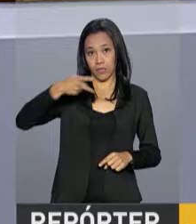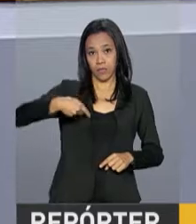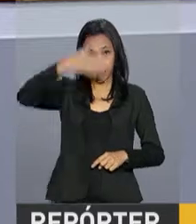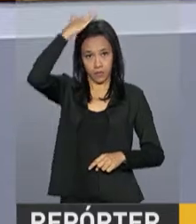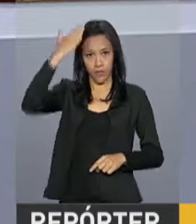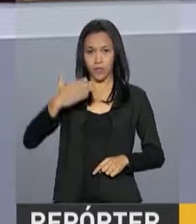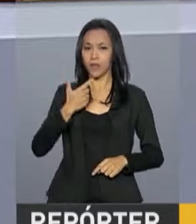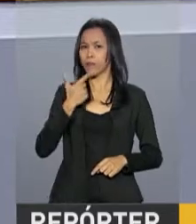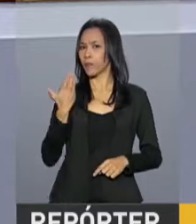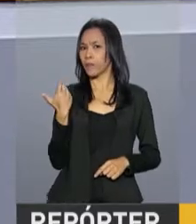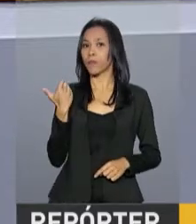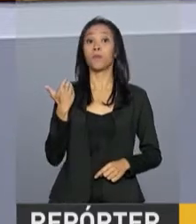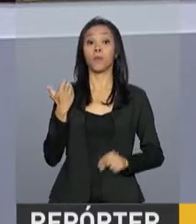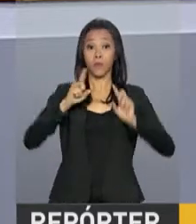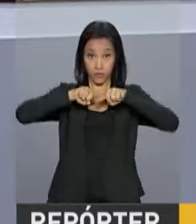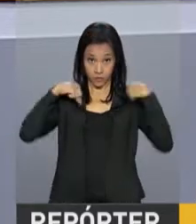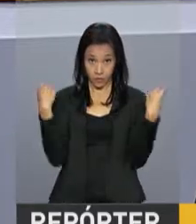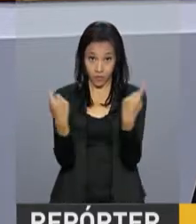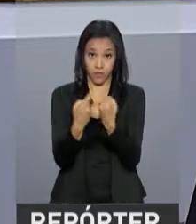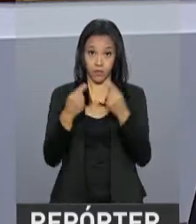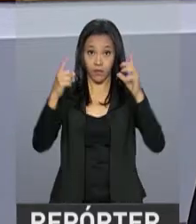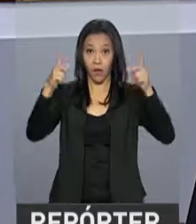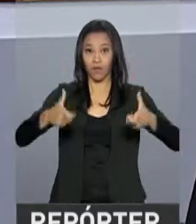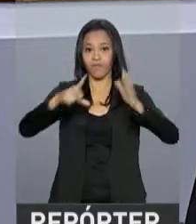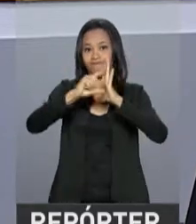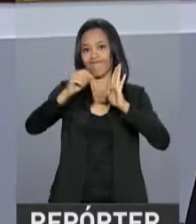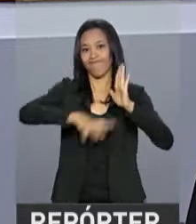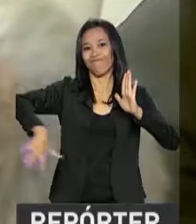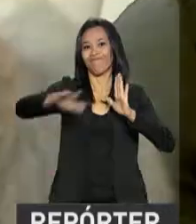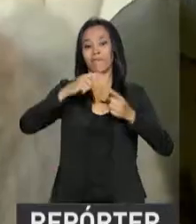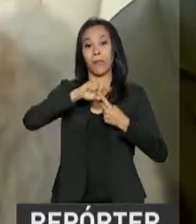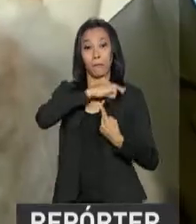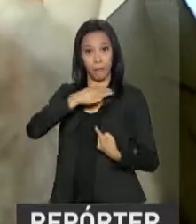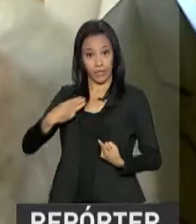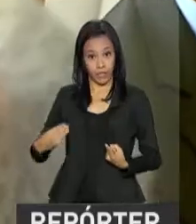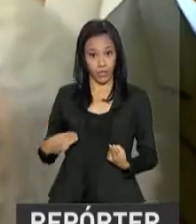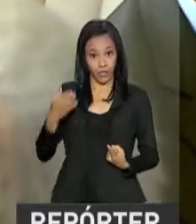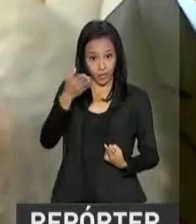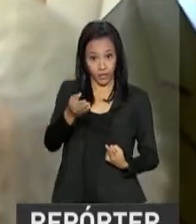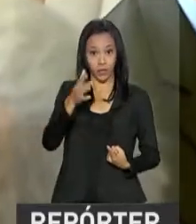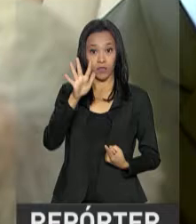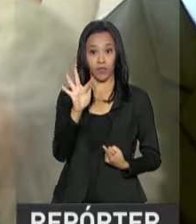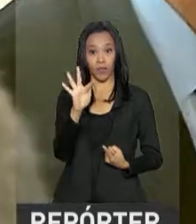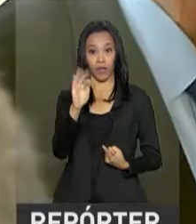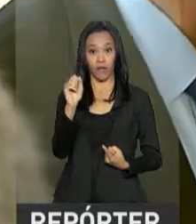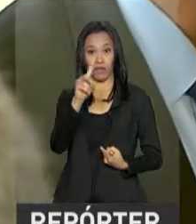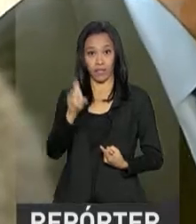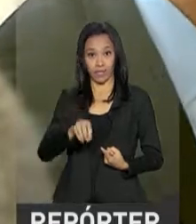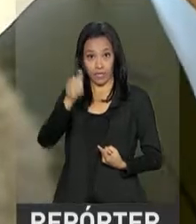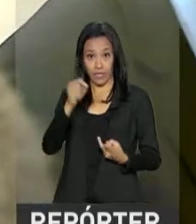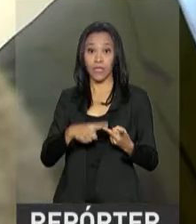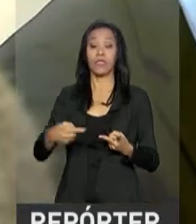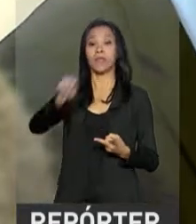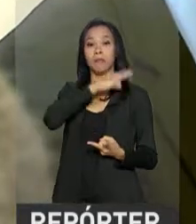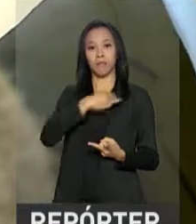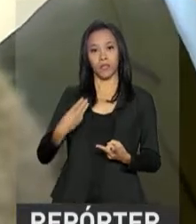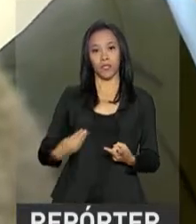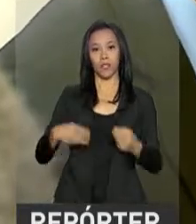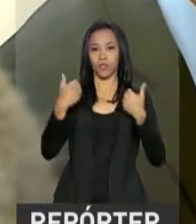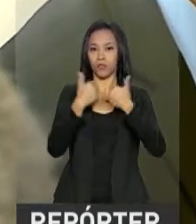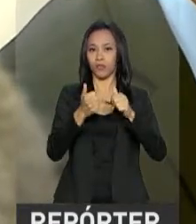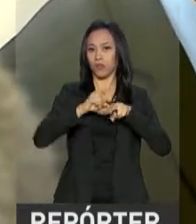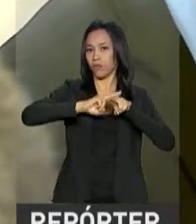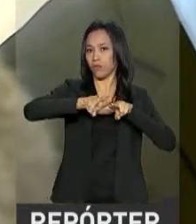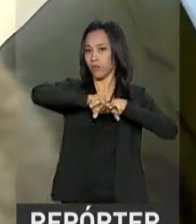reuniu agora há pouco no palácio do planalto com o ministro da fazenda eduardo guardian o ministro dos transportes portos e